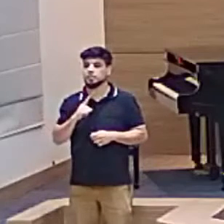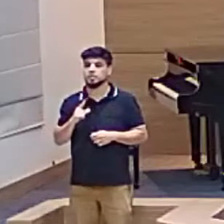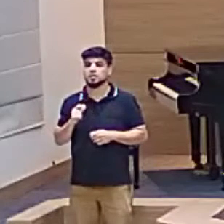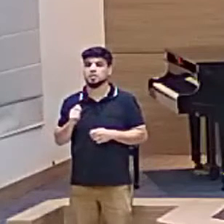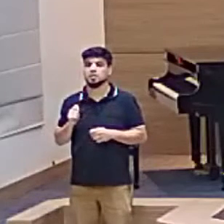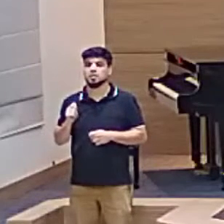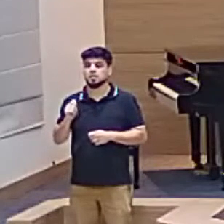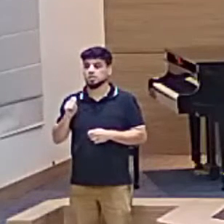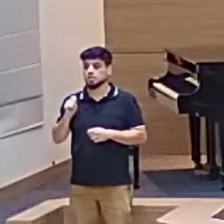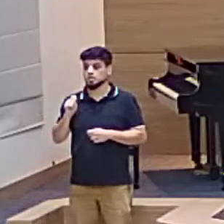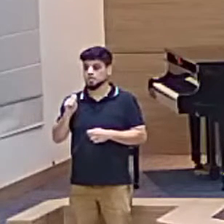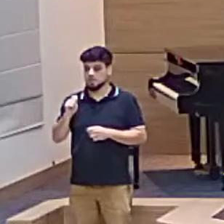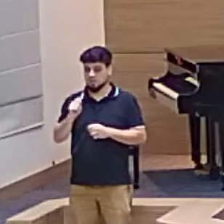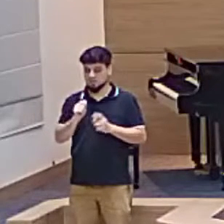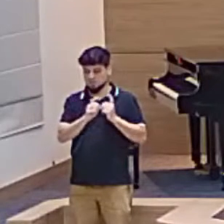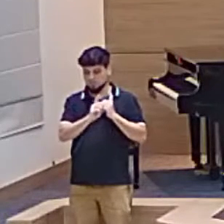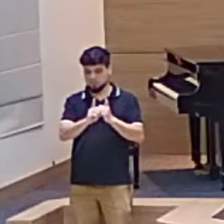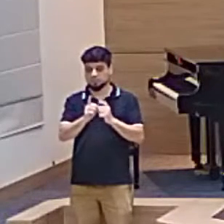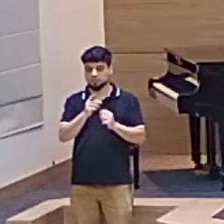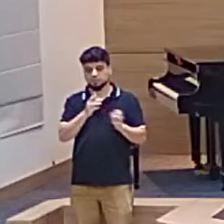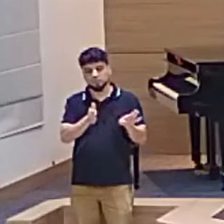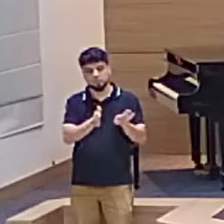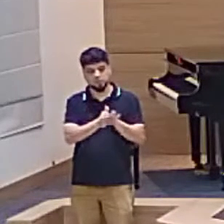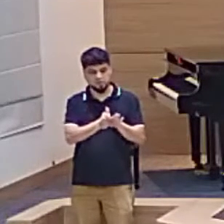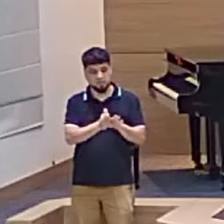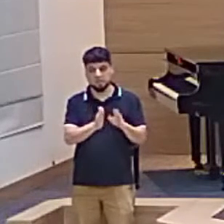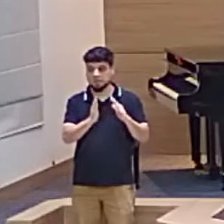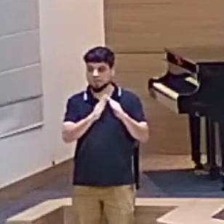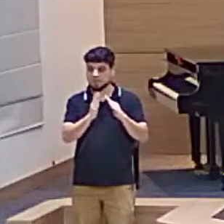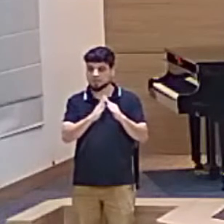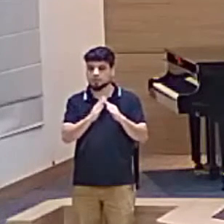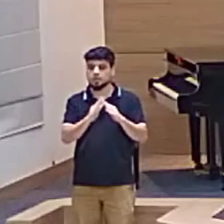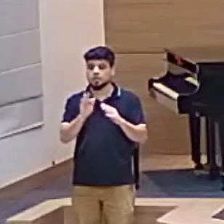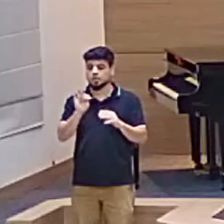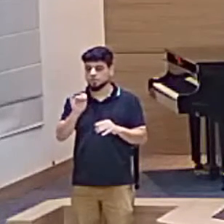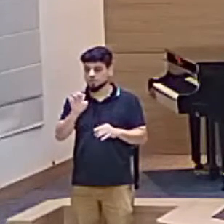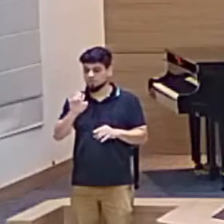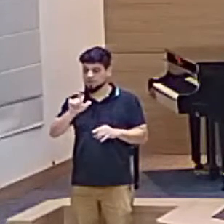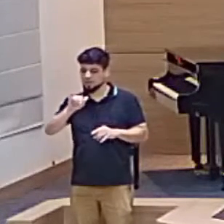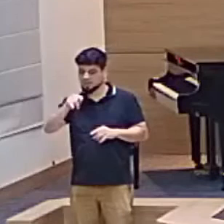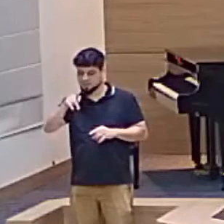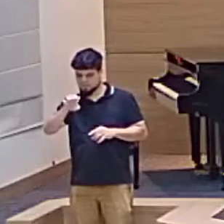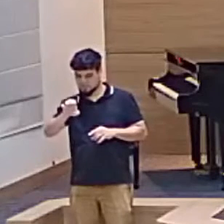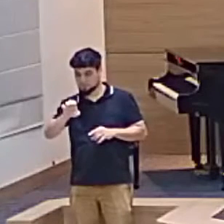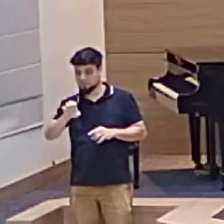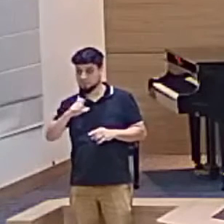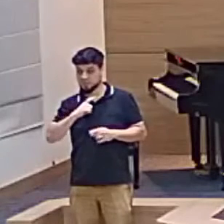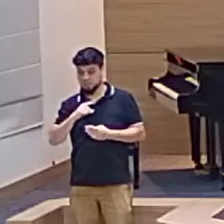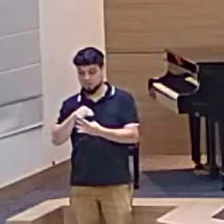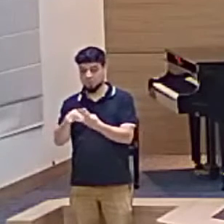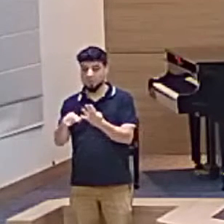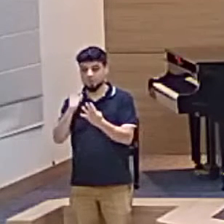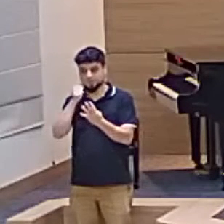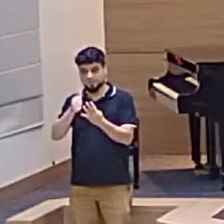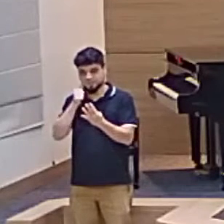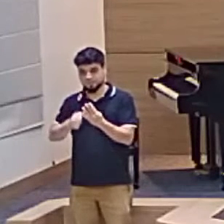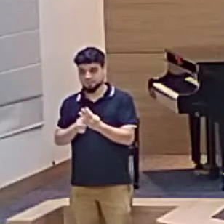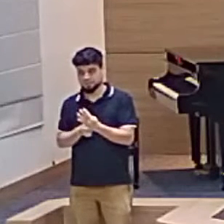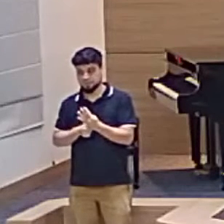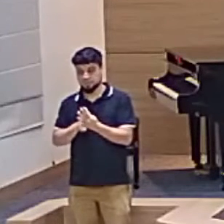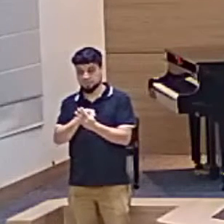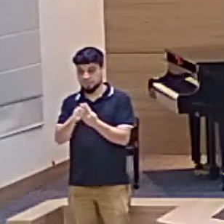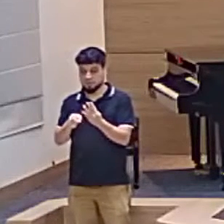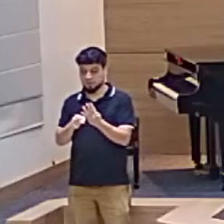casa do evangelista Filipe e a Bíblia diz que lá na casa do evangelista Filipe tinha quatro ele tinha quatro filhas as quatro